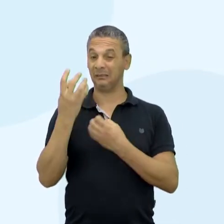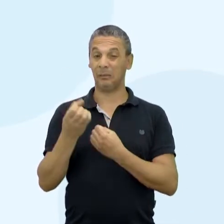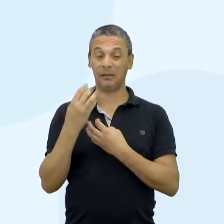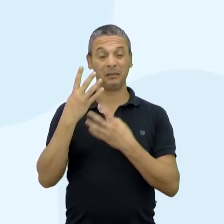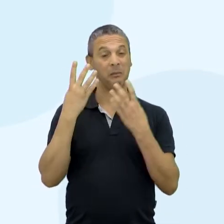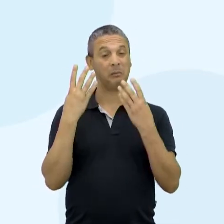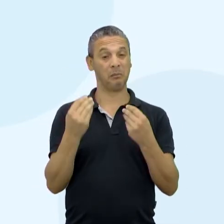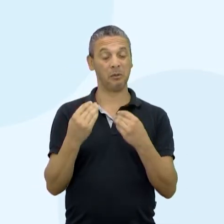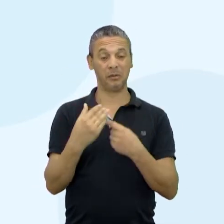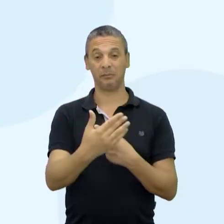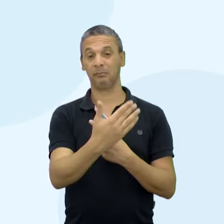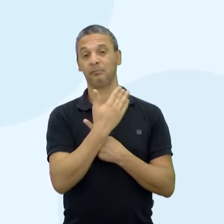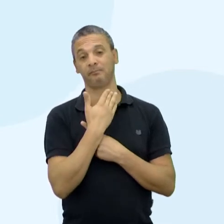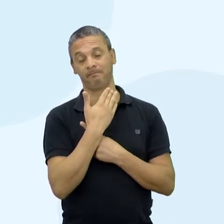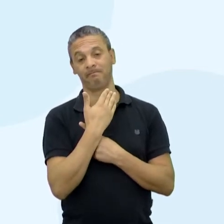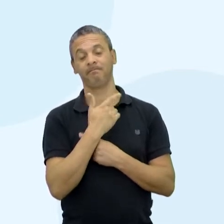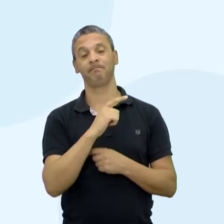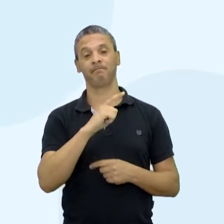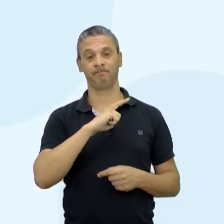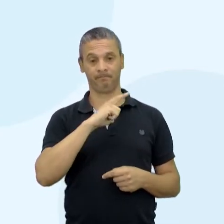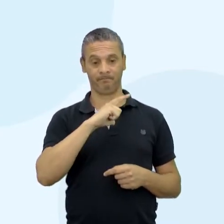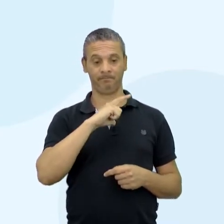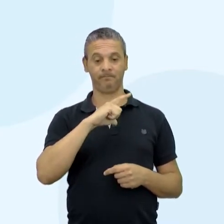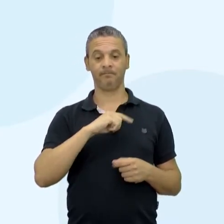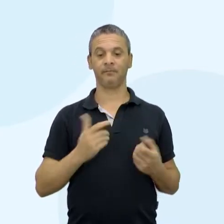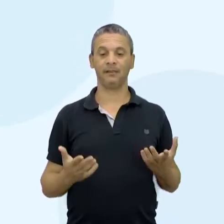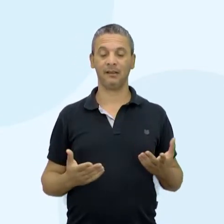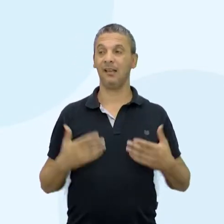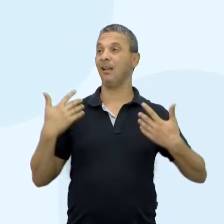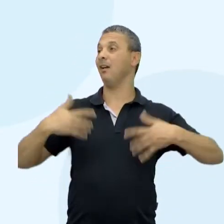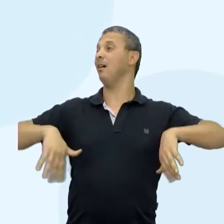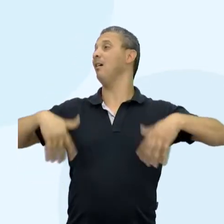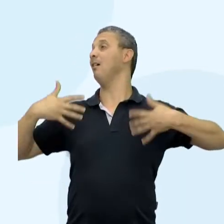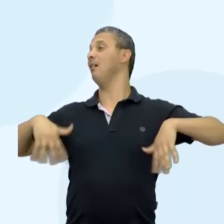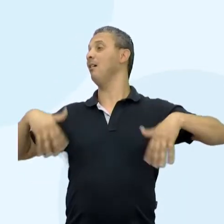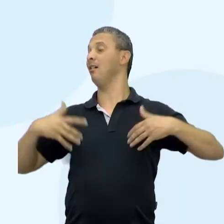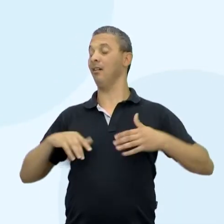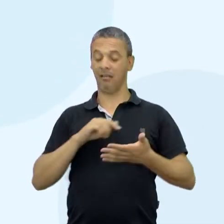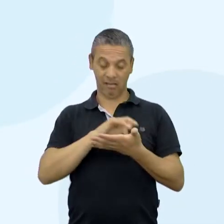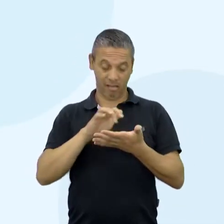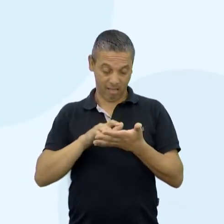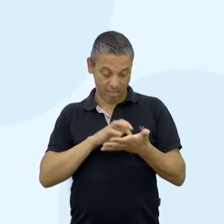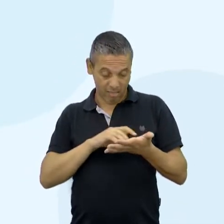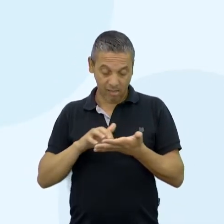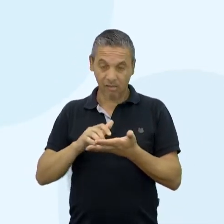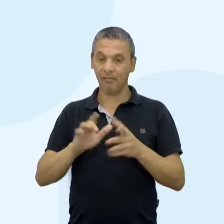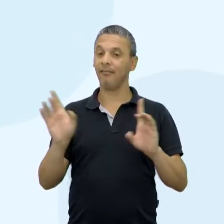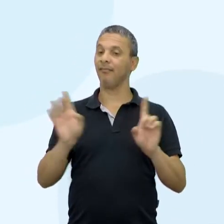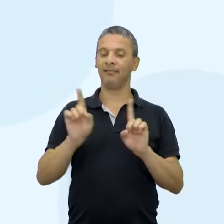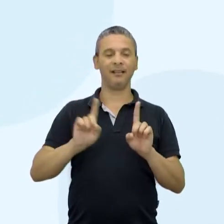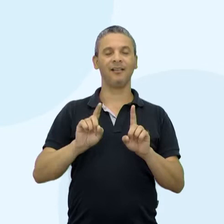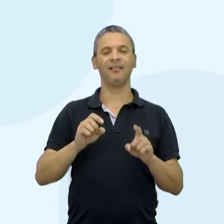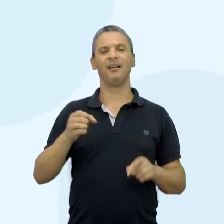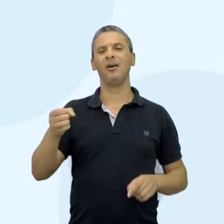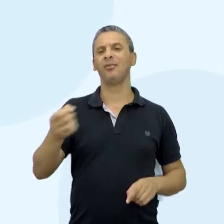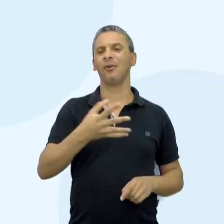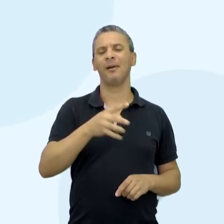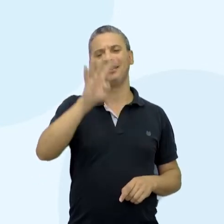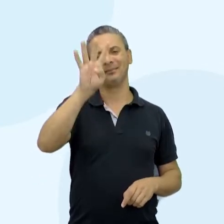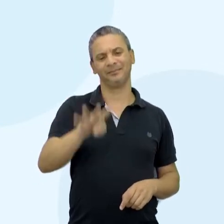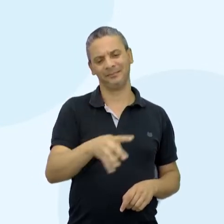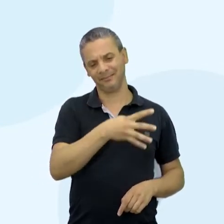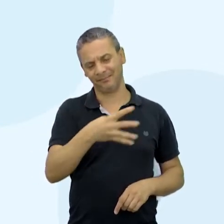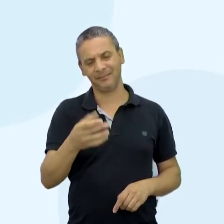dados, ela nos ajuda muito na hora de fazer a conta. A gente não vai precisar ficar mais calculando. a planilha já faz esse cálculo,